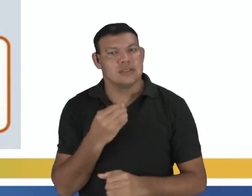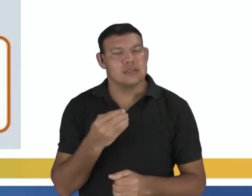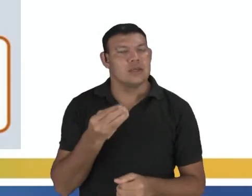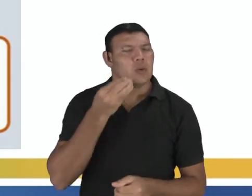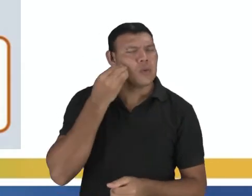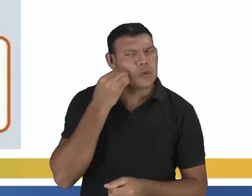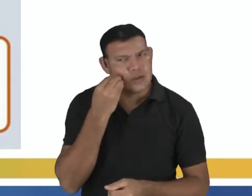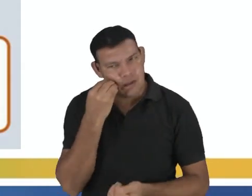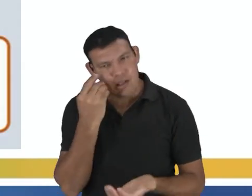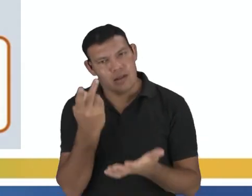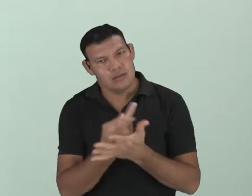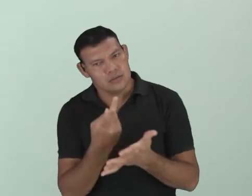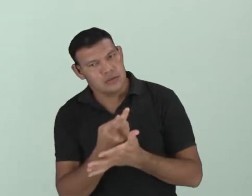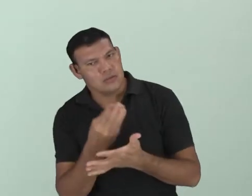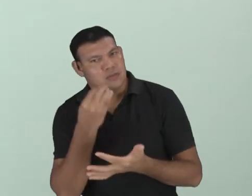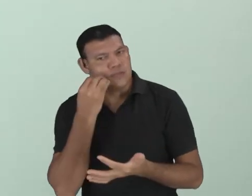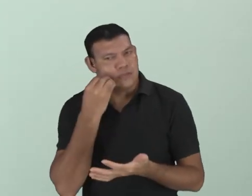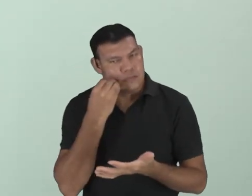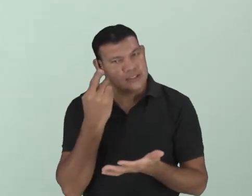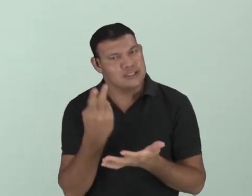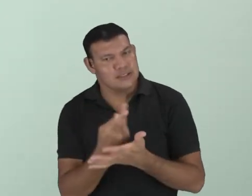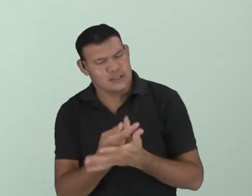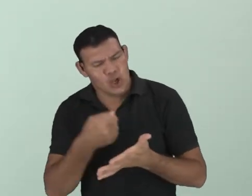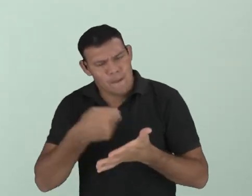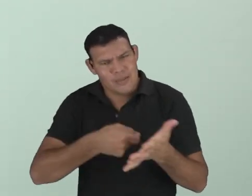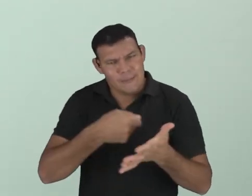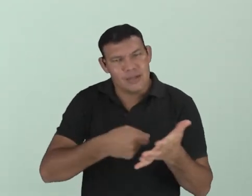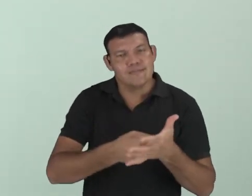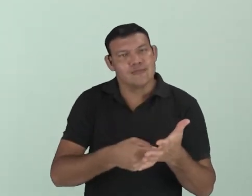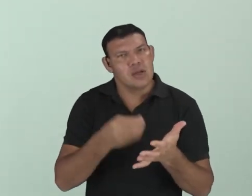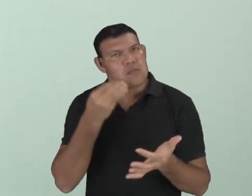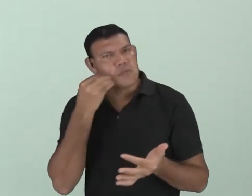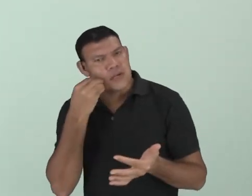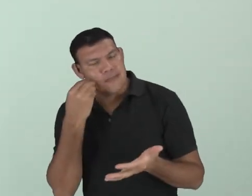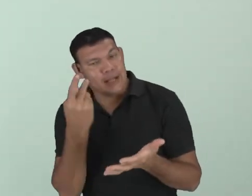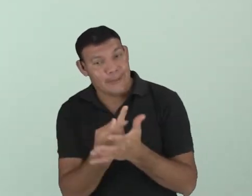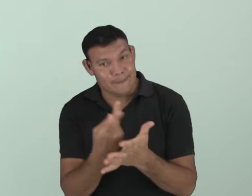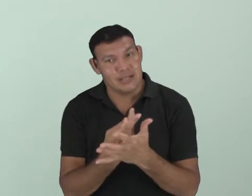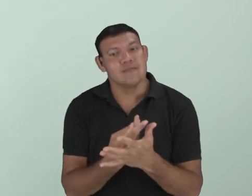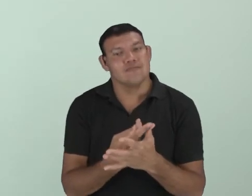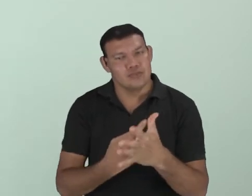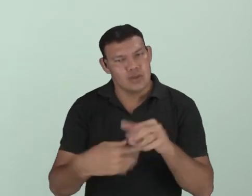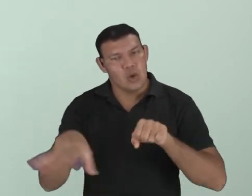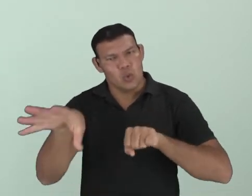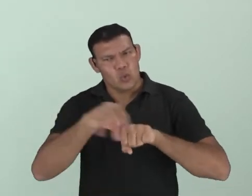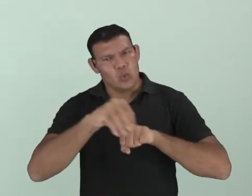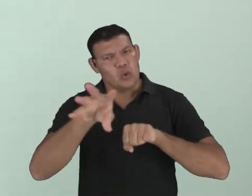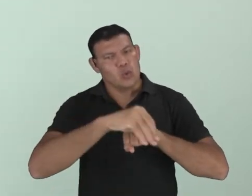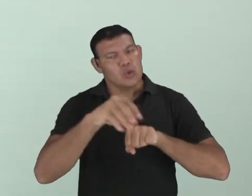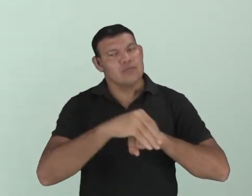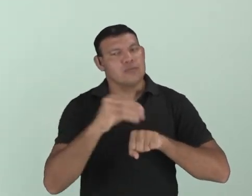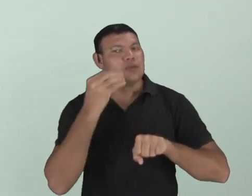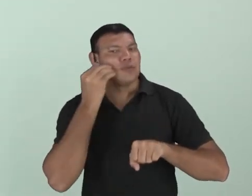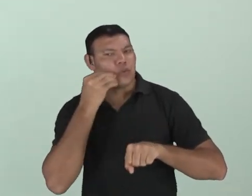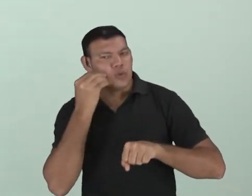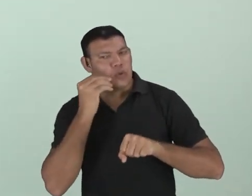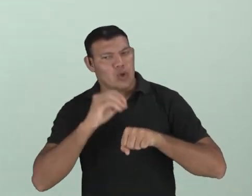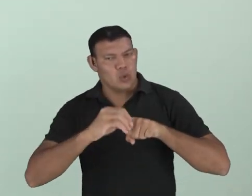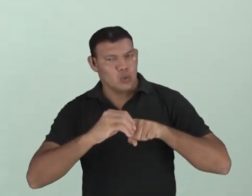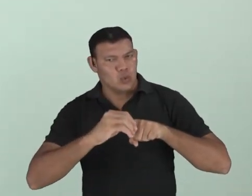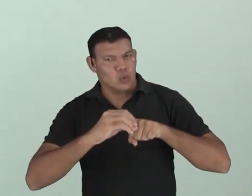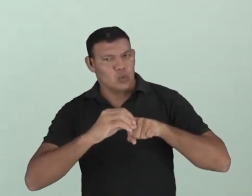aí ele precisa ser utilizado, quanto mais forçado ali, mesmo que erre, ele aprende com o erro. E aí quanto mais experiência, maior a